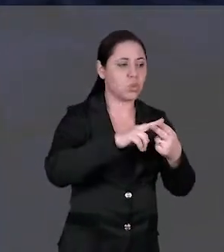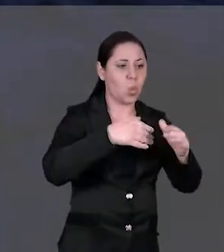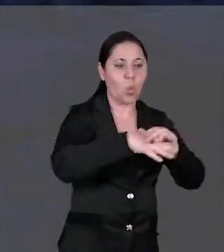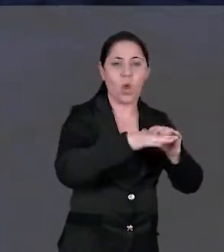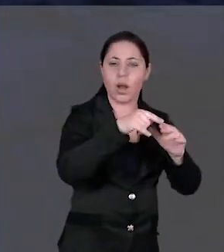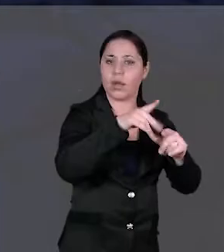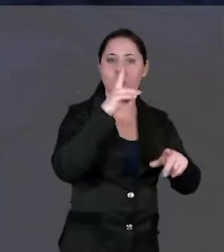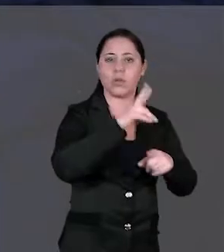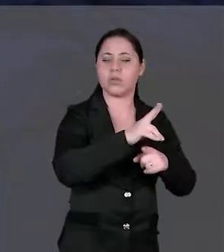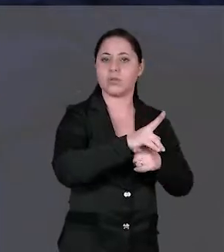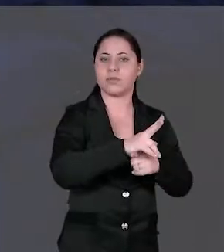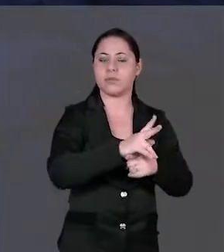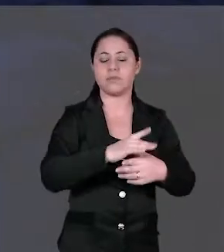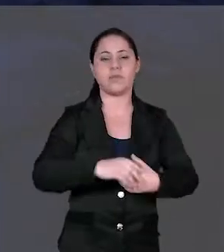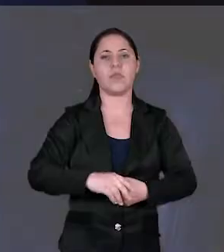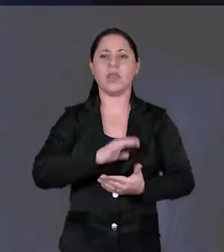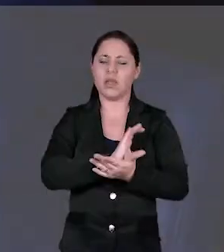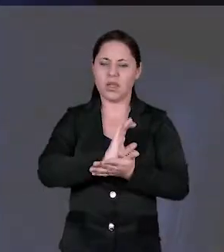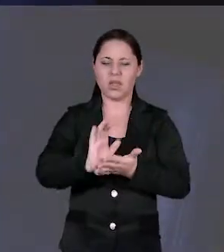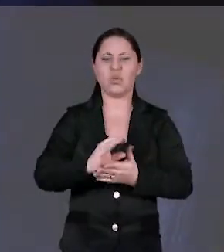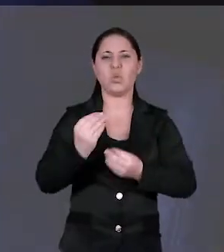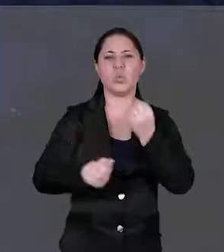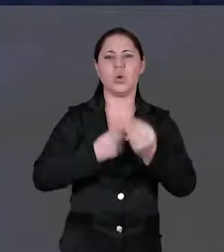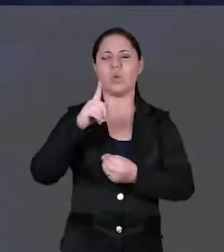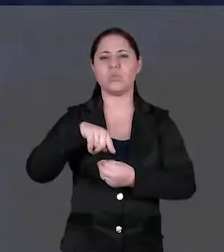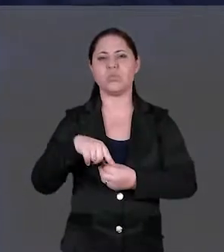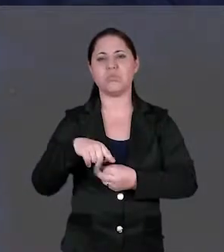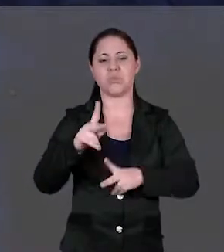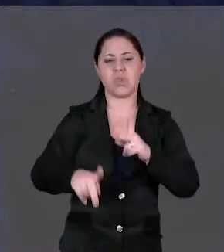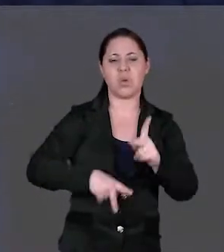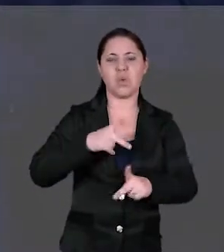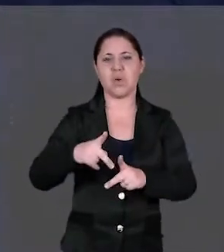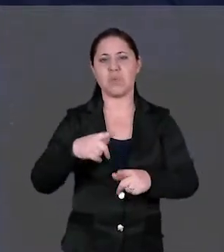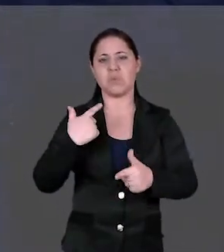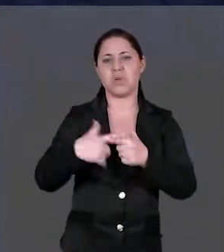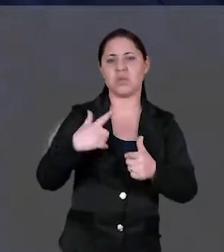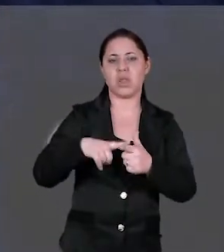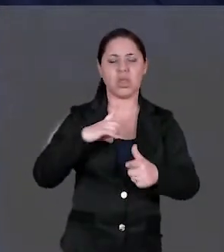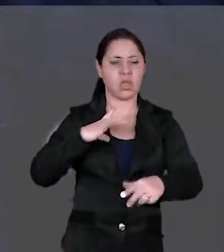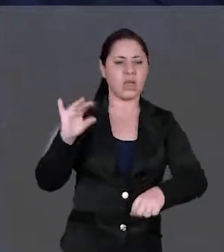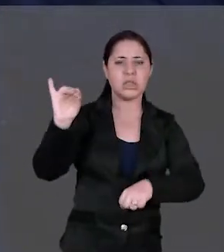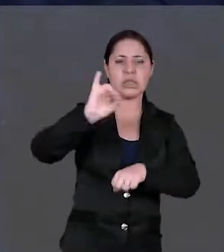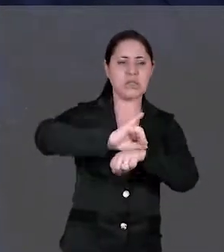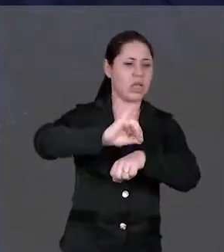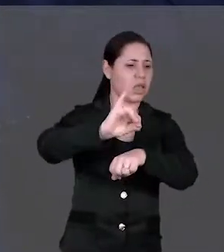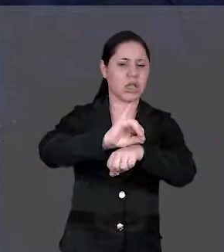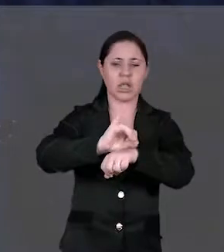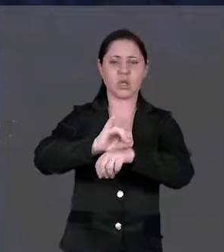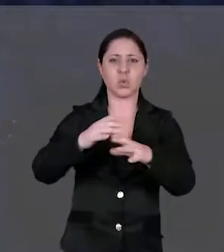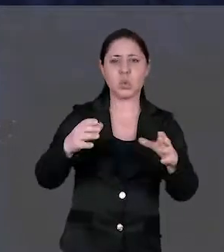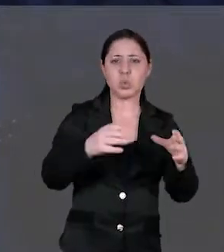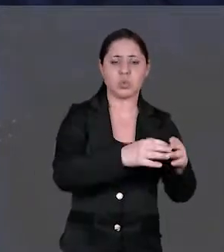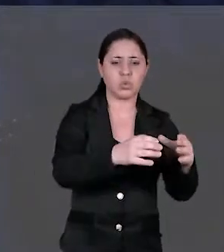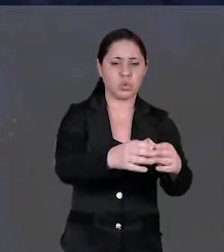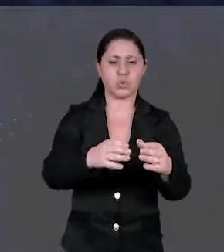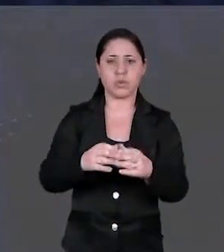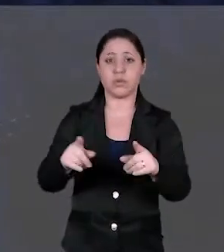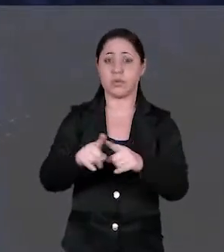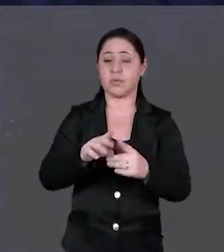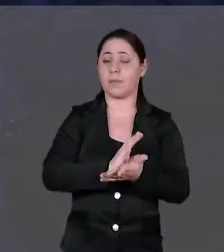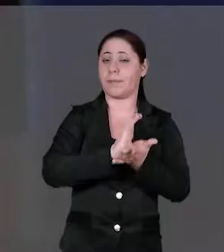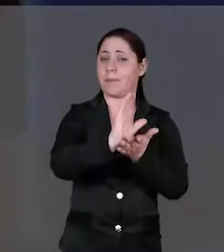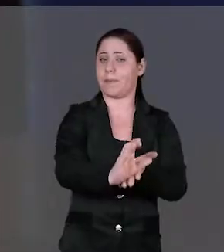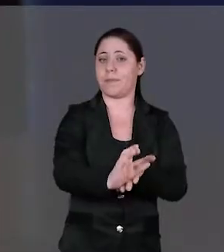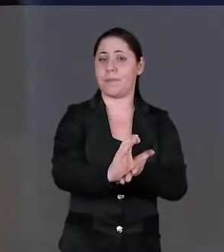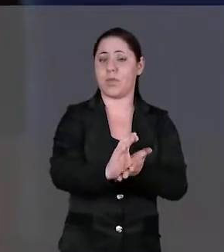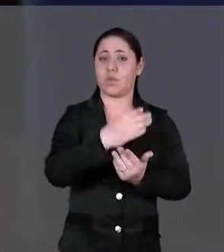decreto, né, abrindo isso para os tratamentos compulsórios. Mas, deputado, e quanto a recursos para tudo isso? A gente sabe que é um assunto